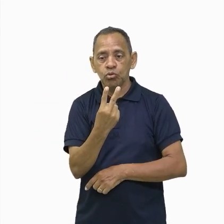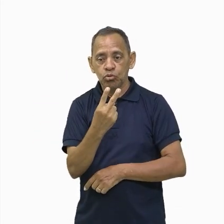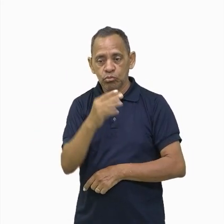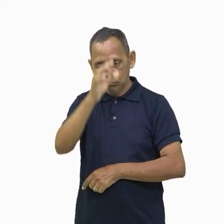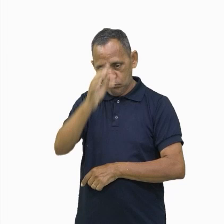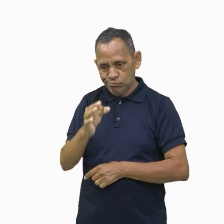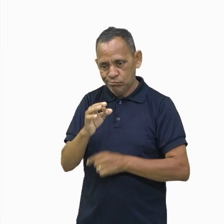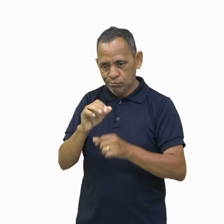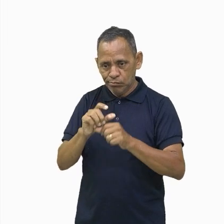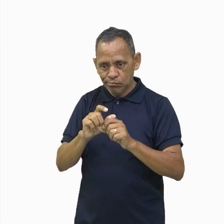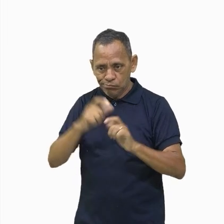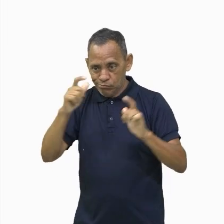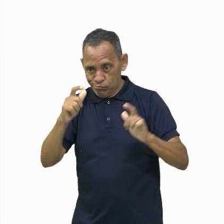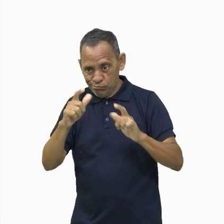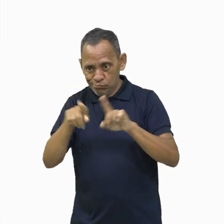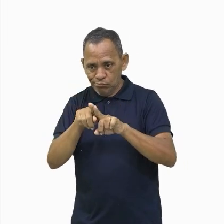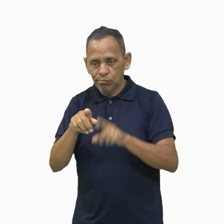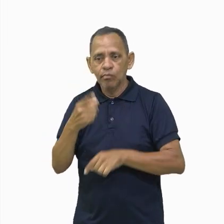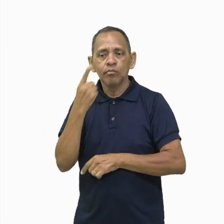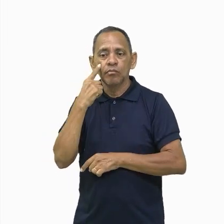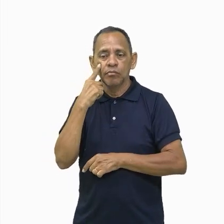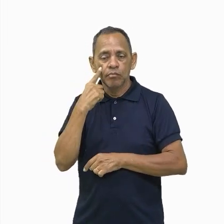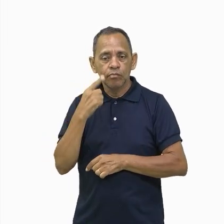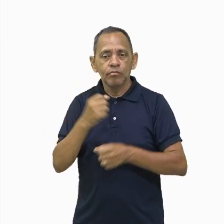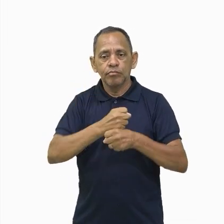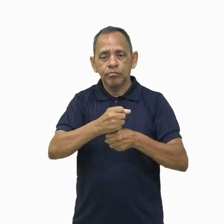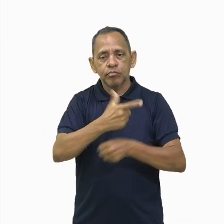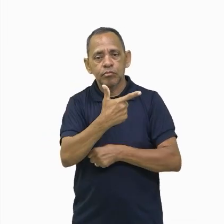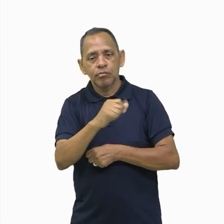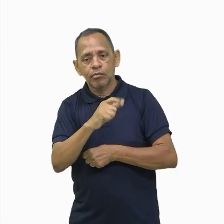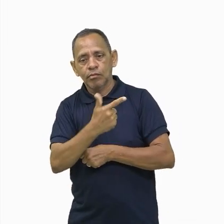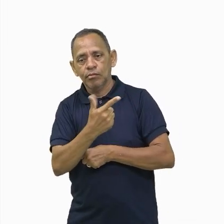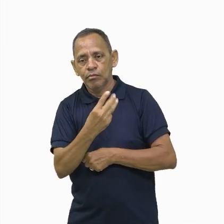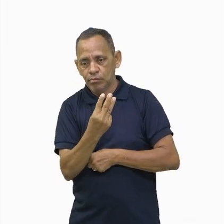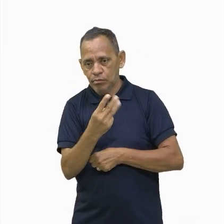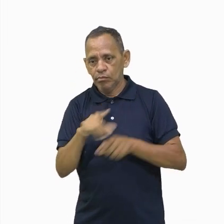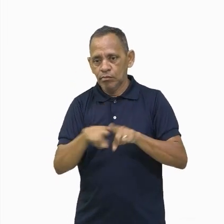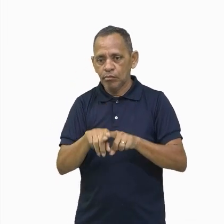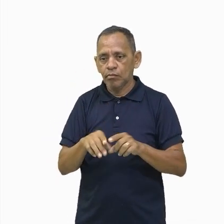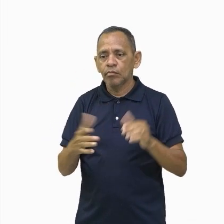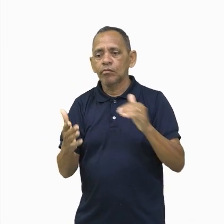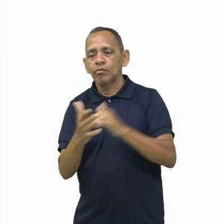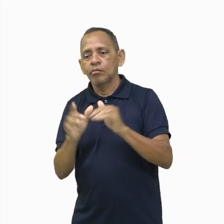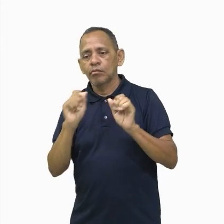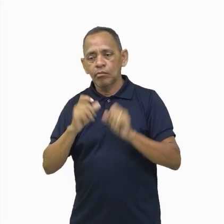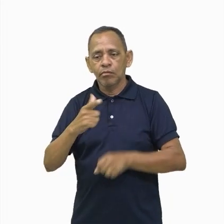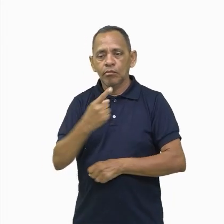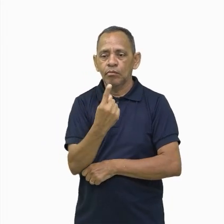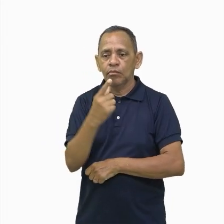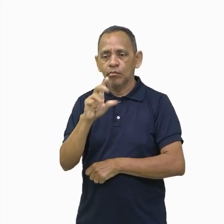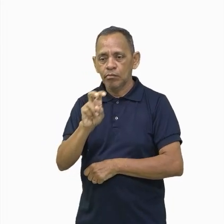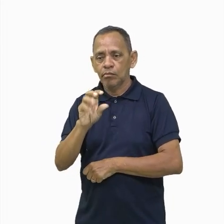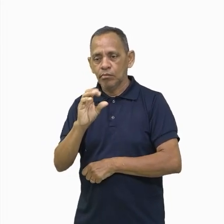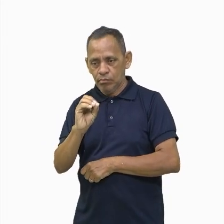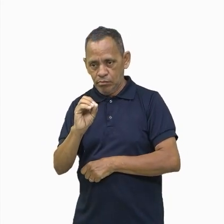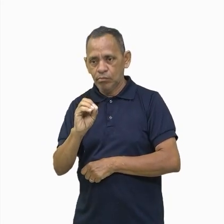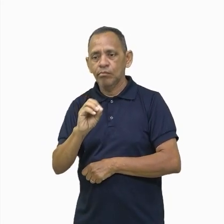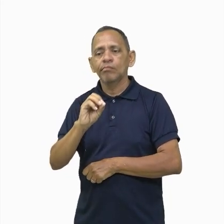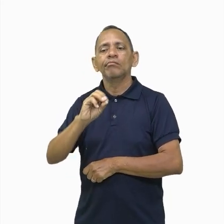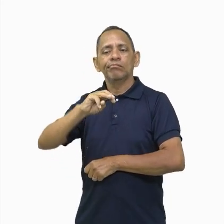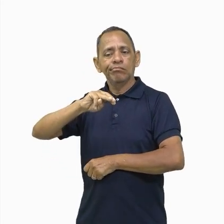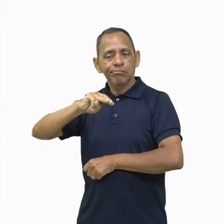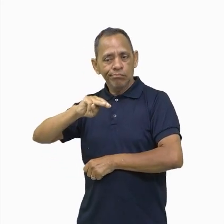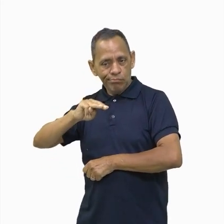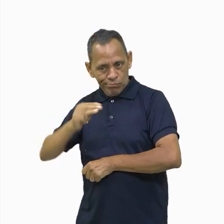a observada no ano de 2023, quando atingiu 150 milhões de metros cúbicos por dia.